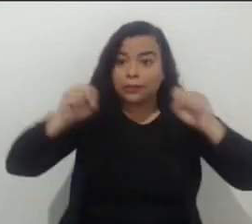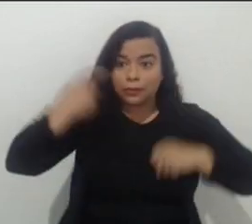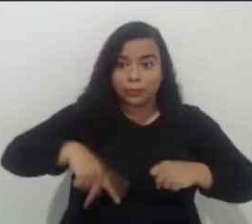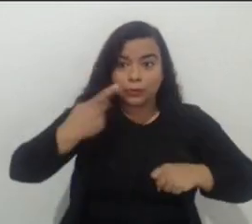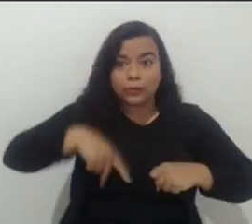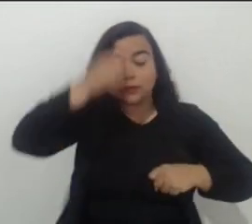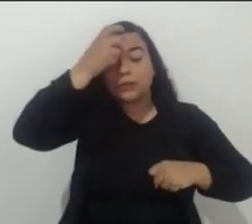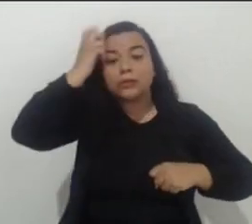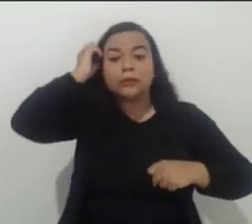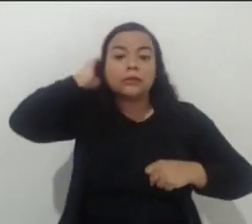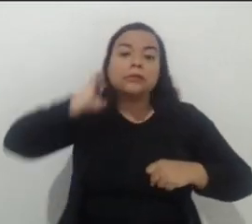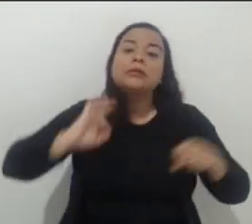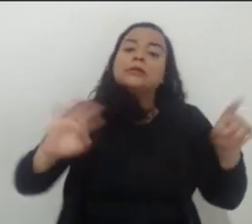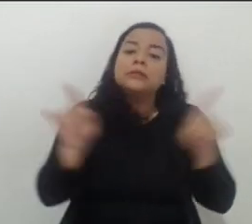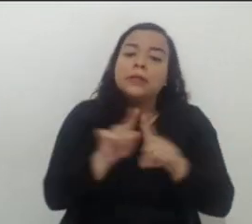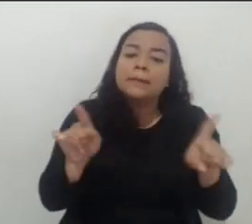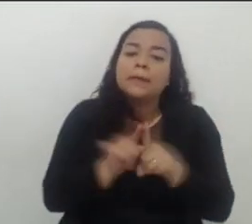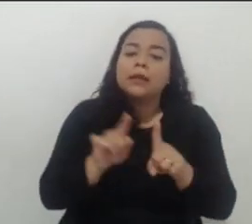instrumento